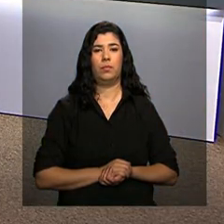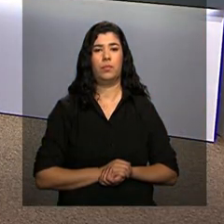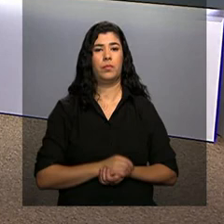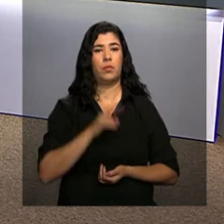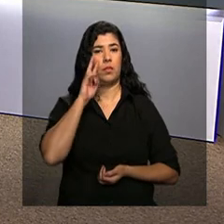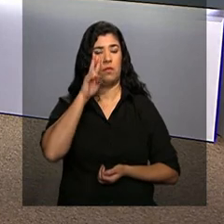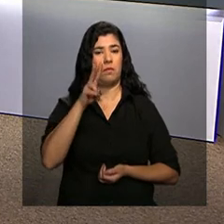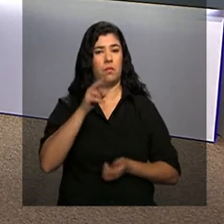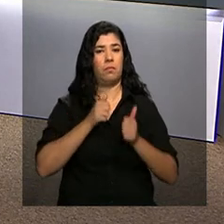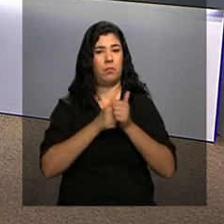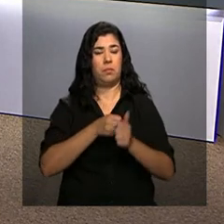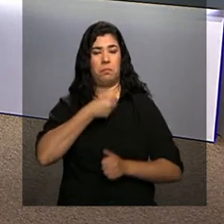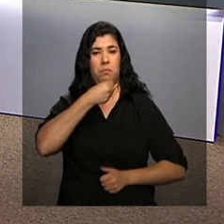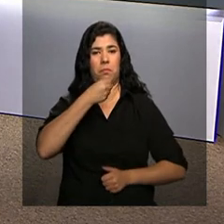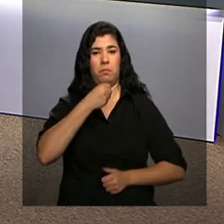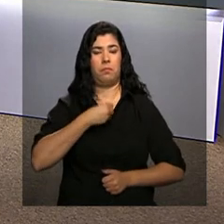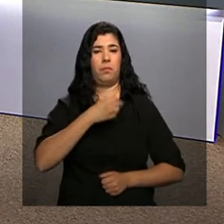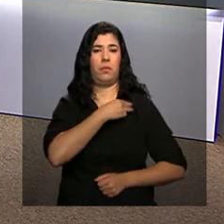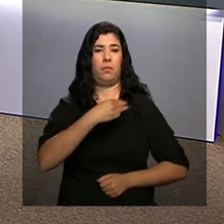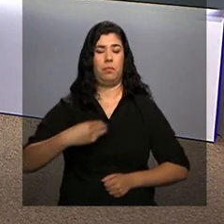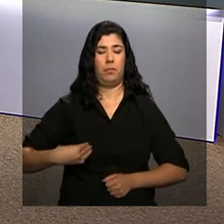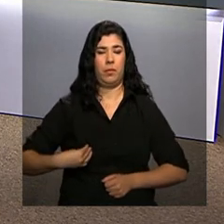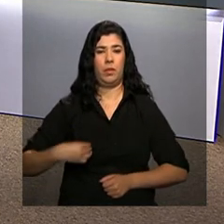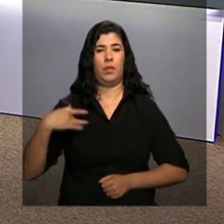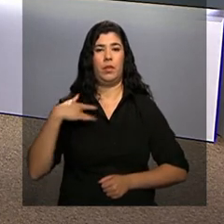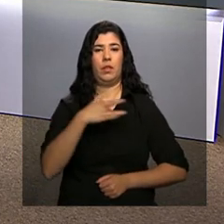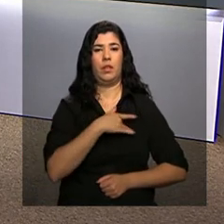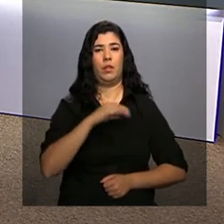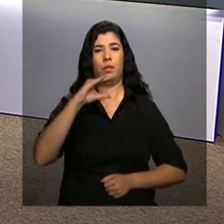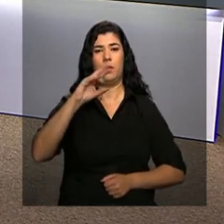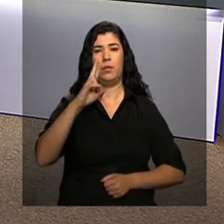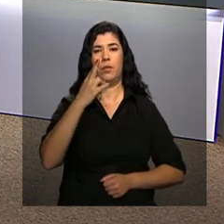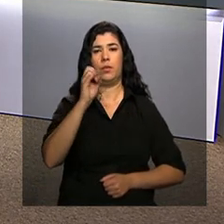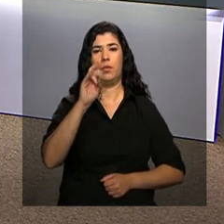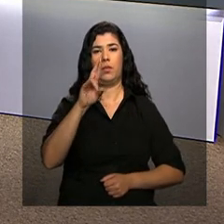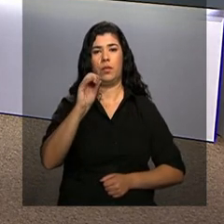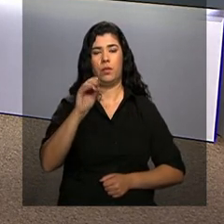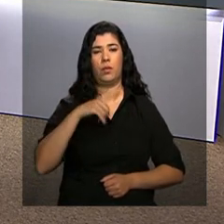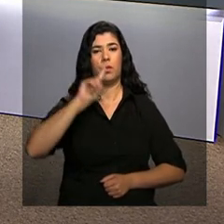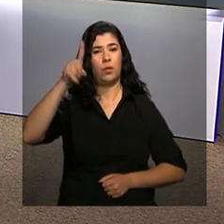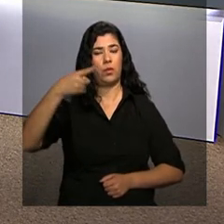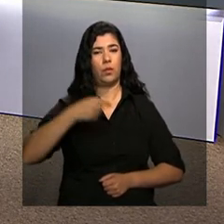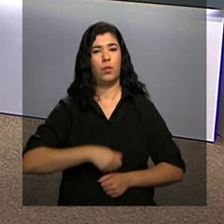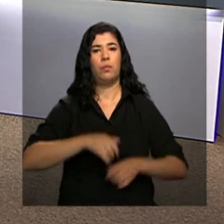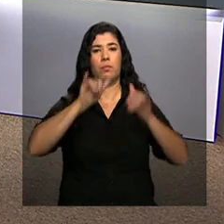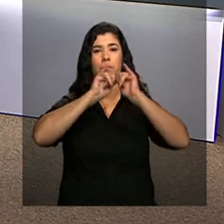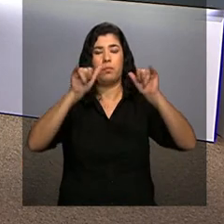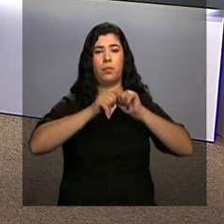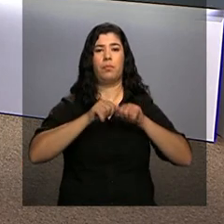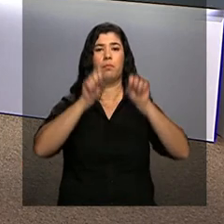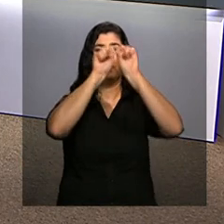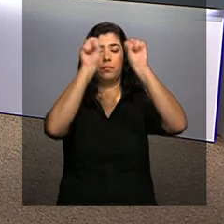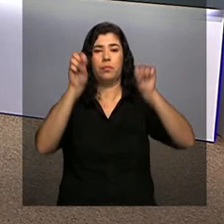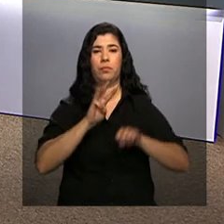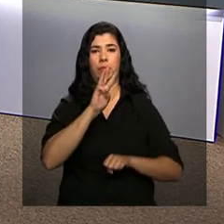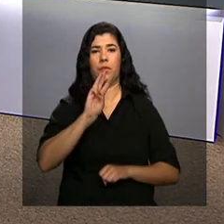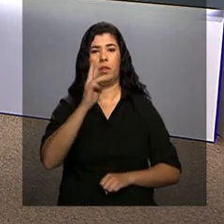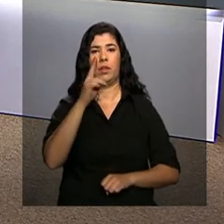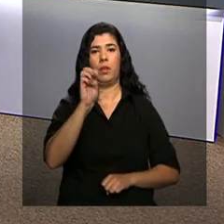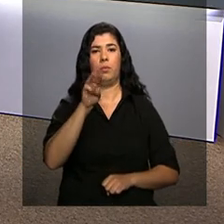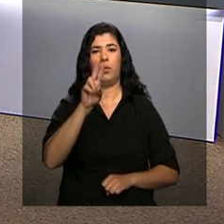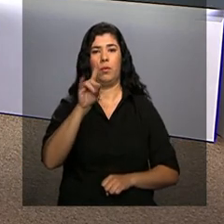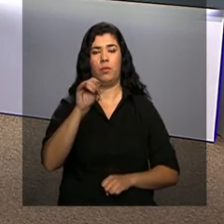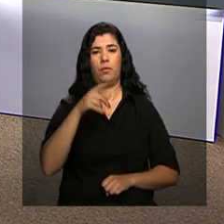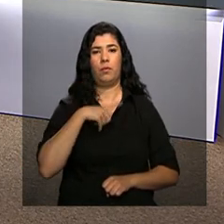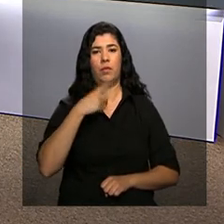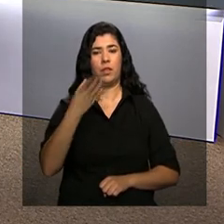Essa foi a entrevista concedida pelo ministro da Saúde, Arthur Chiouro, após o lançamento do sistema Hemovida Web Agência